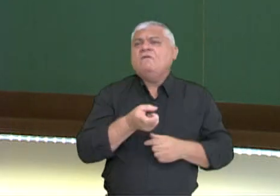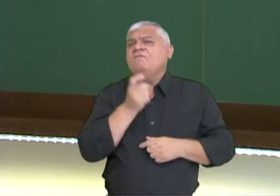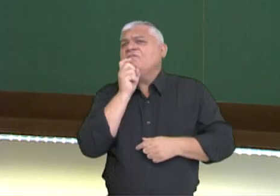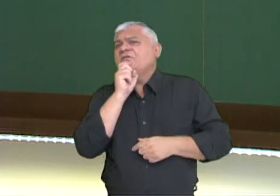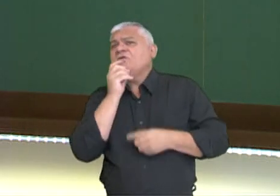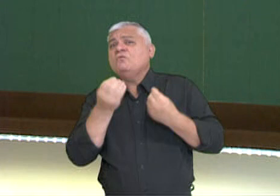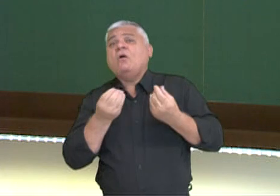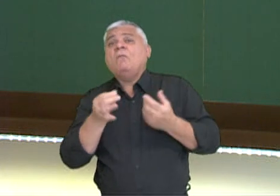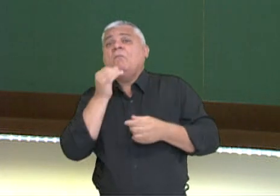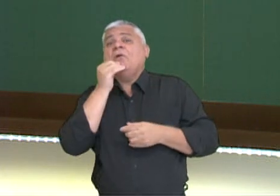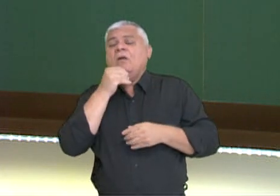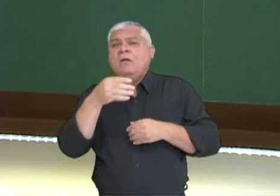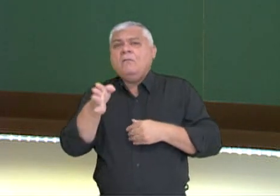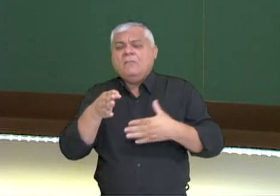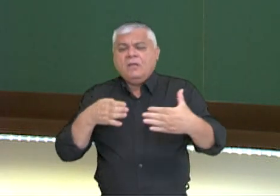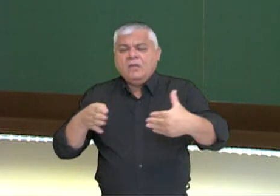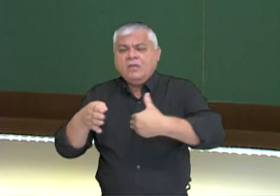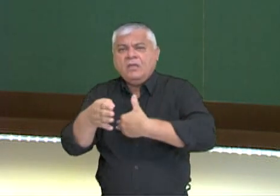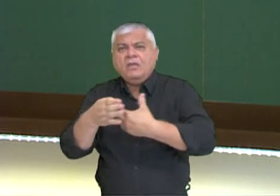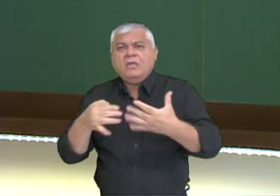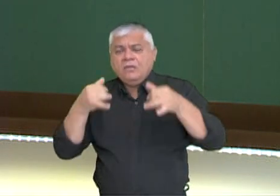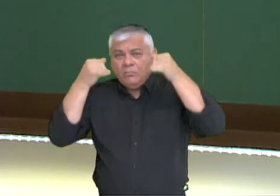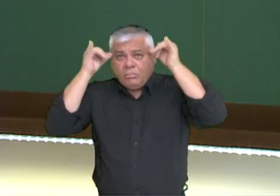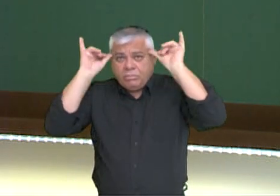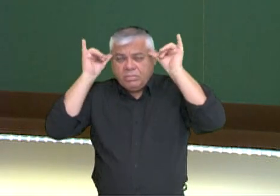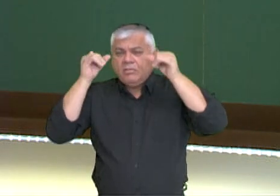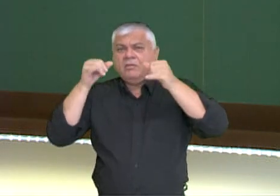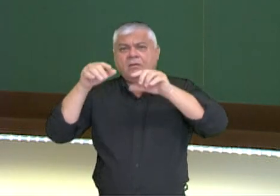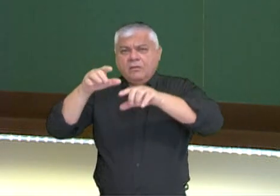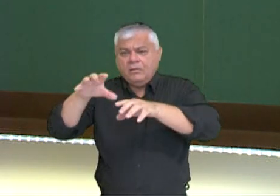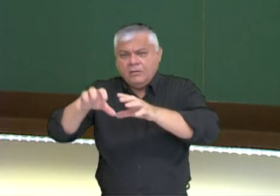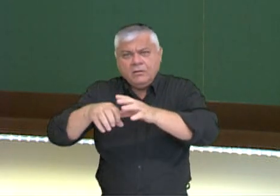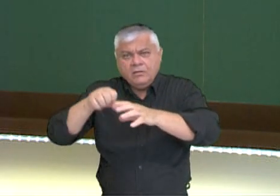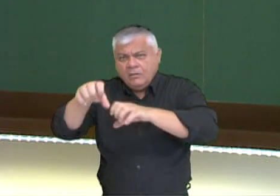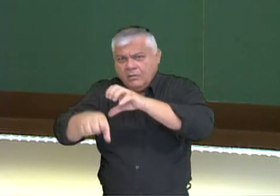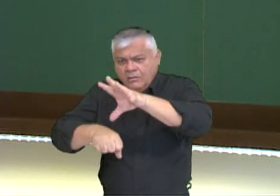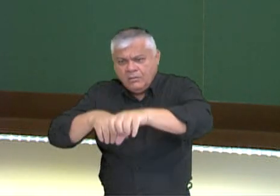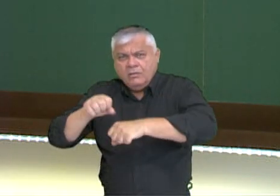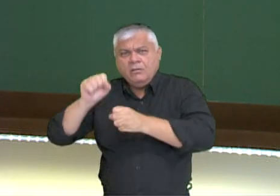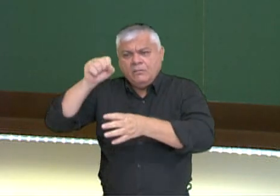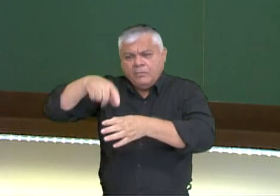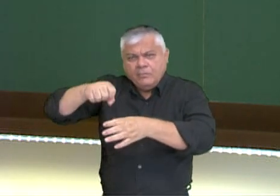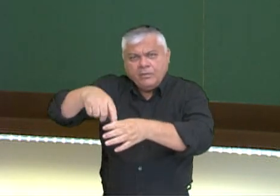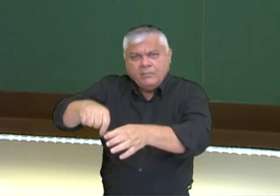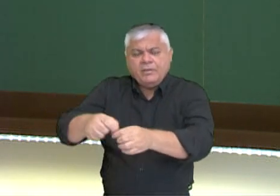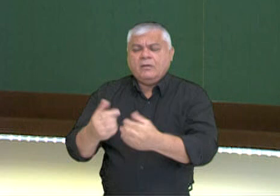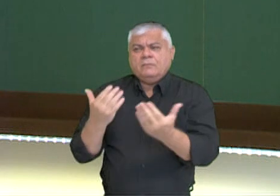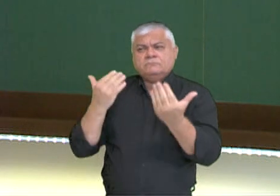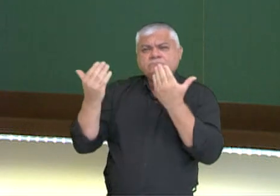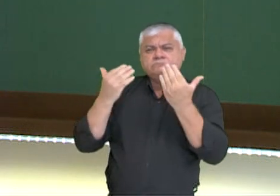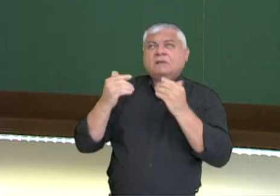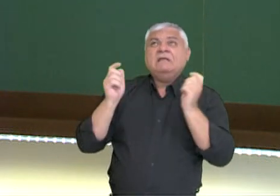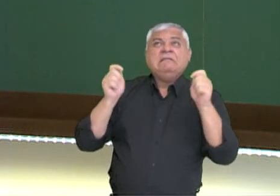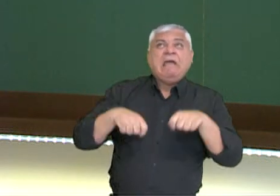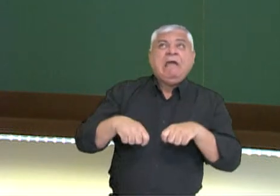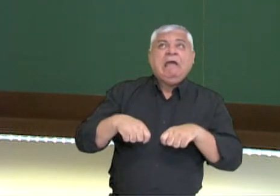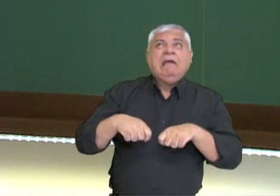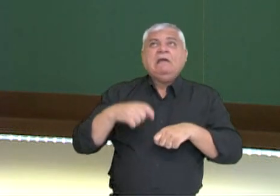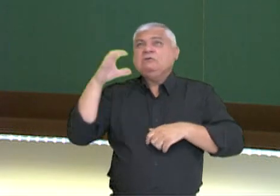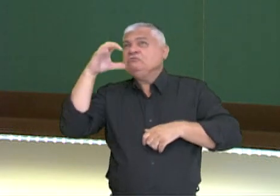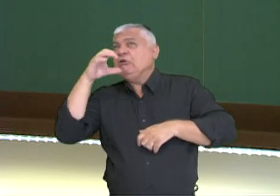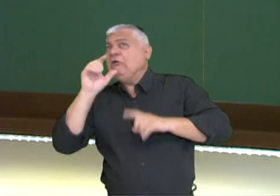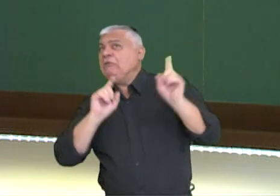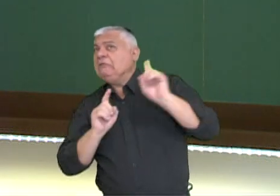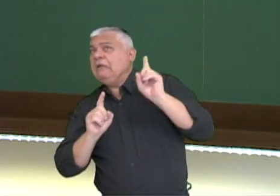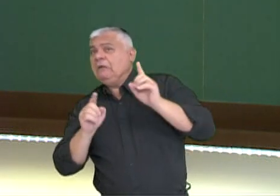na agropecuária, para o plantio ou para a colheita, se analisa a previsão do tempo ali para entender se é possível plantar